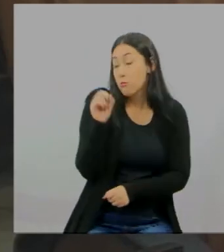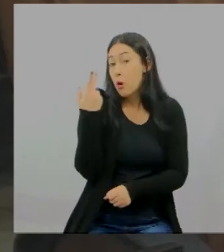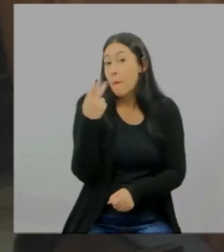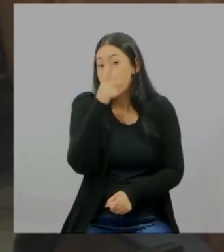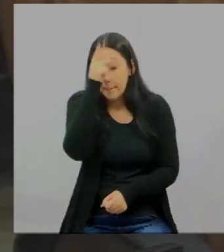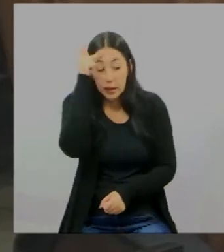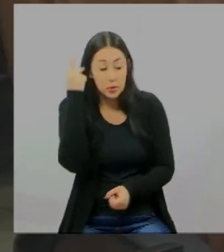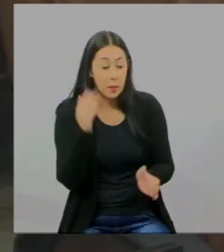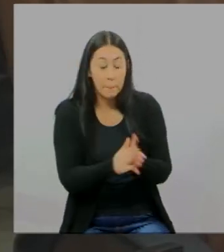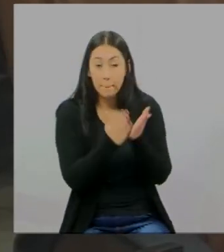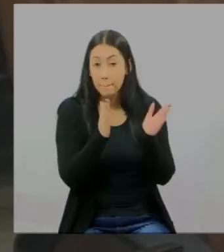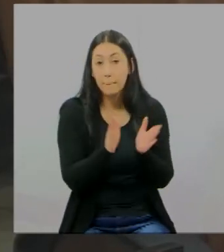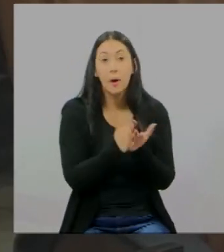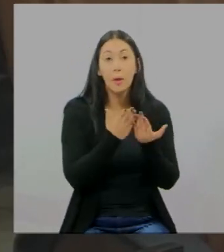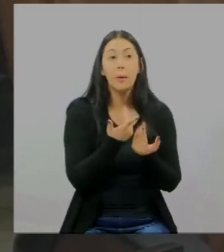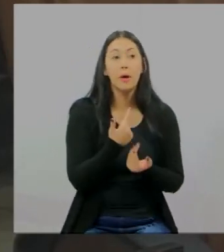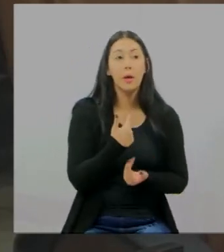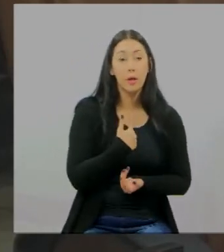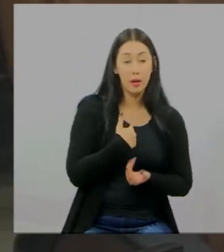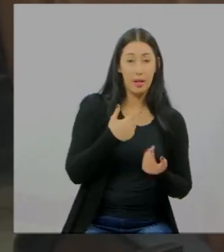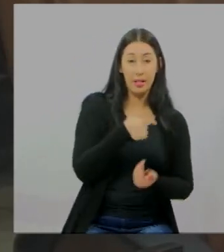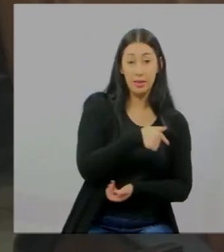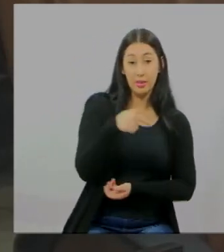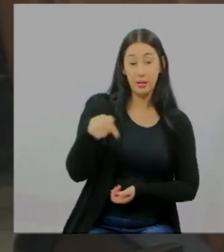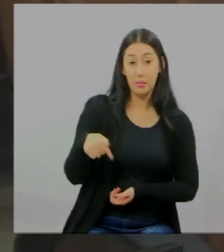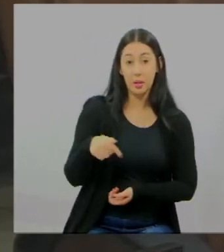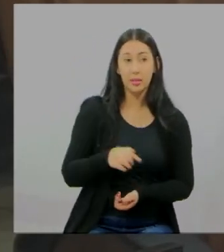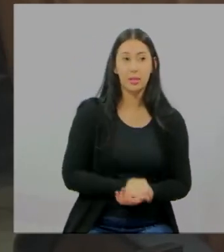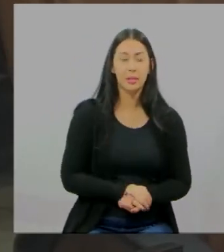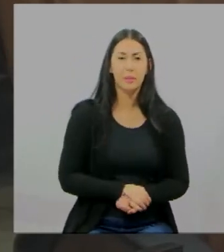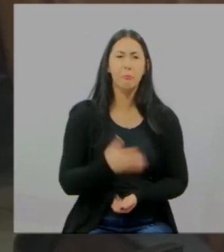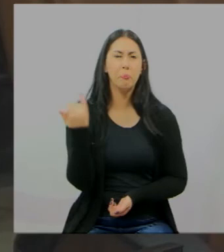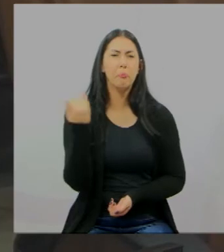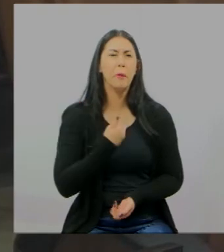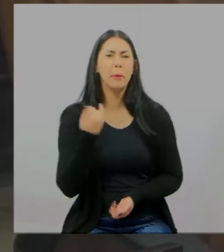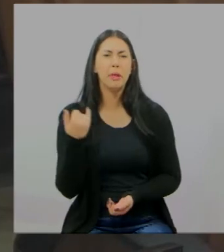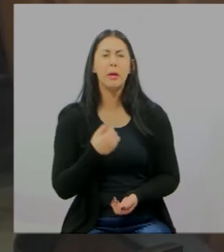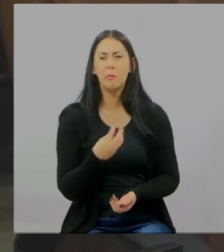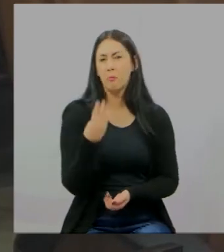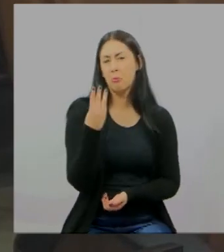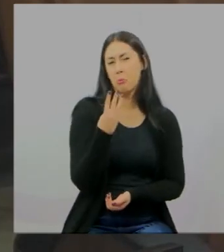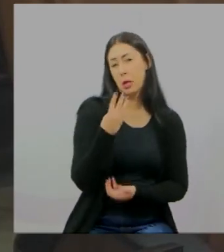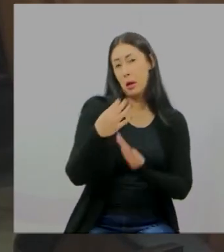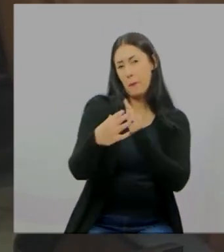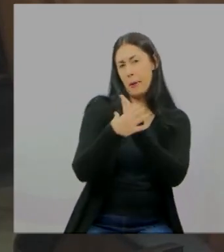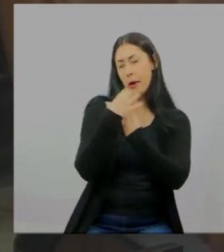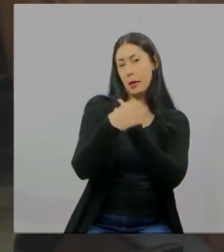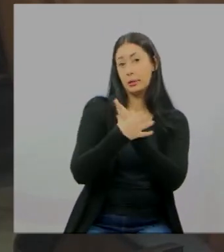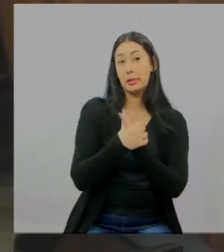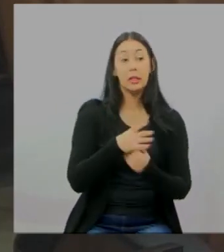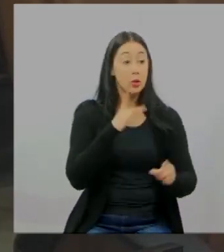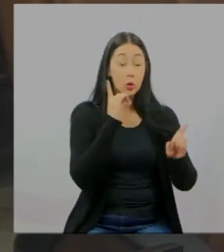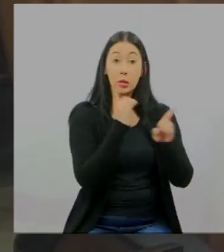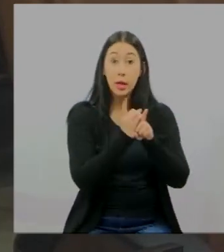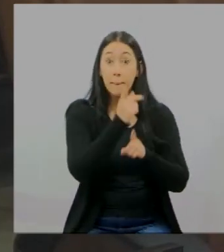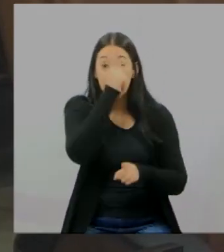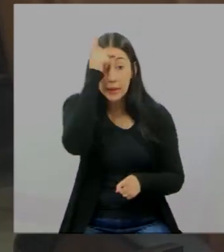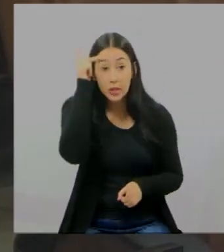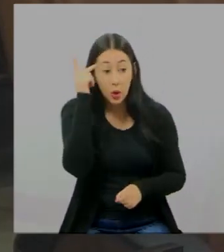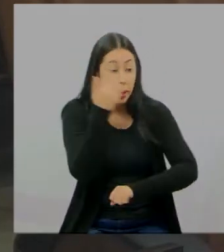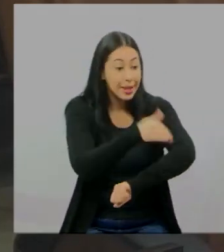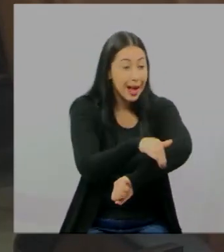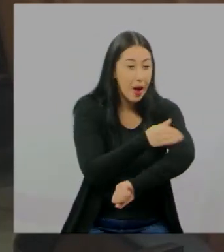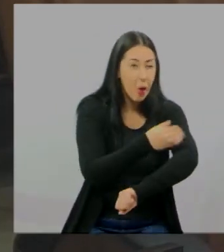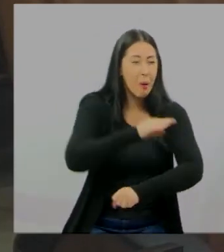de rua. E eu recebi só essa semana umas 3 orientações que encontraram pessoas com febre